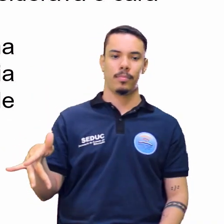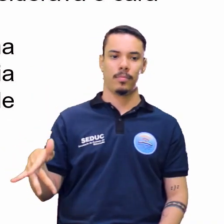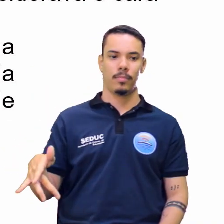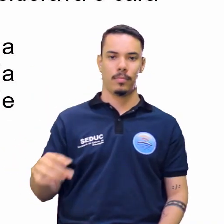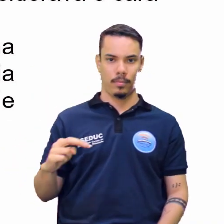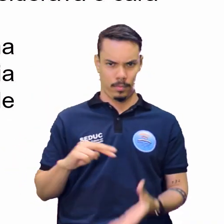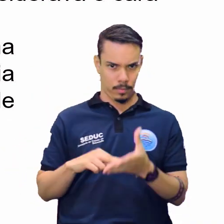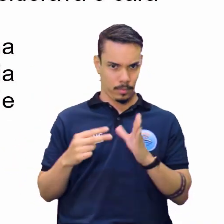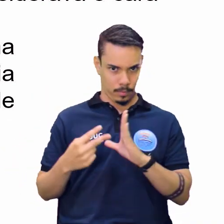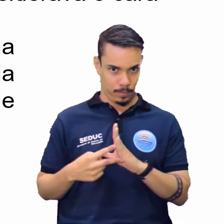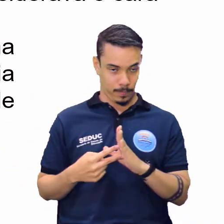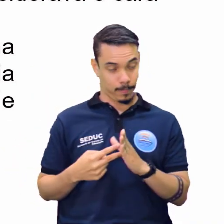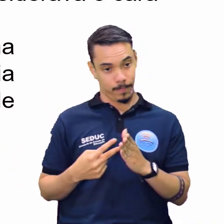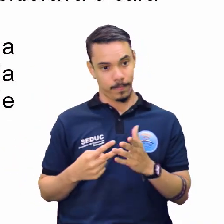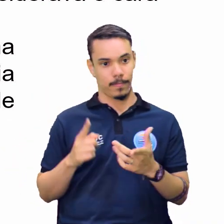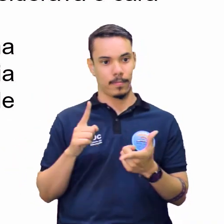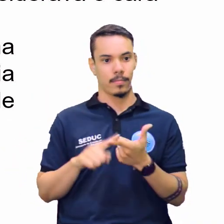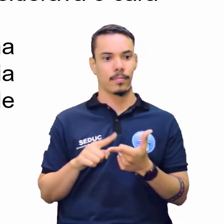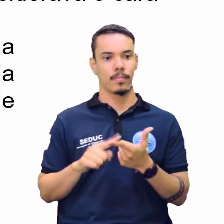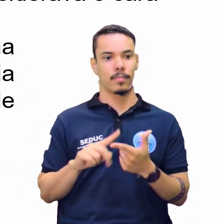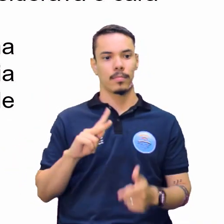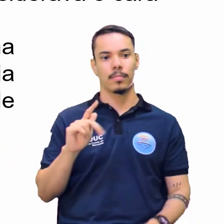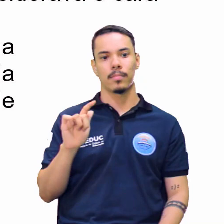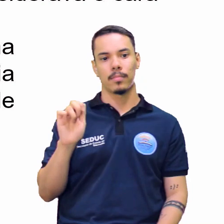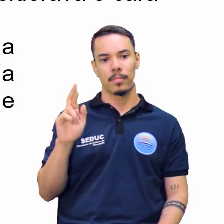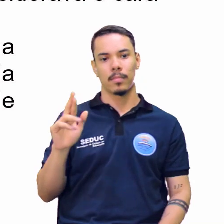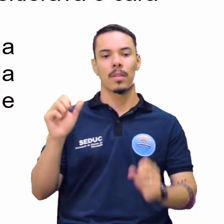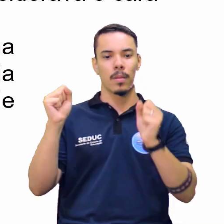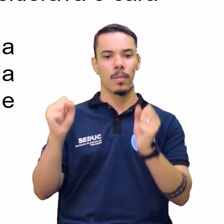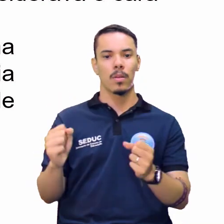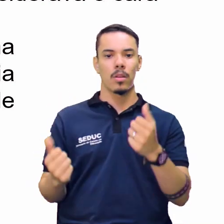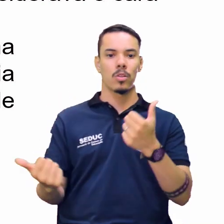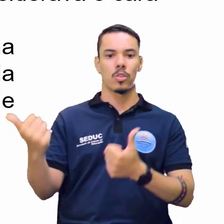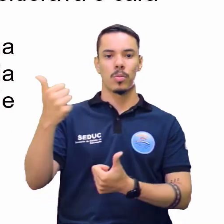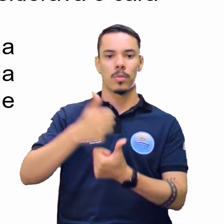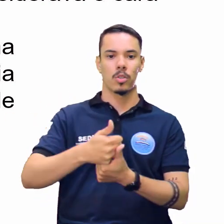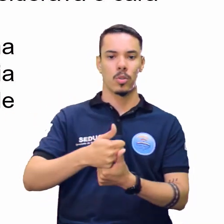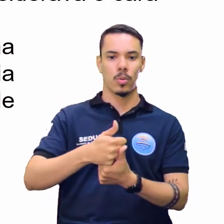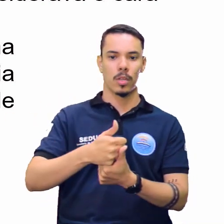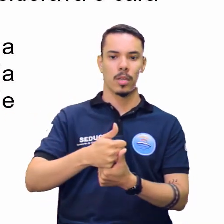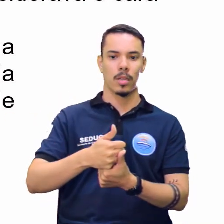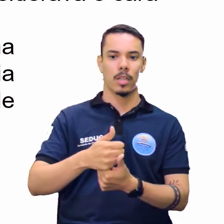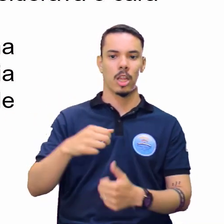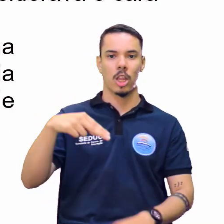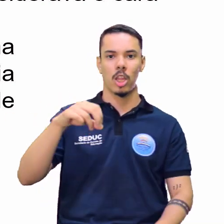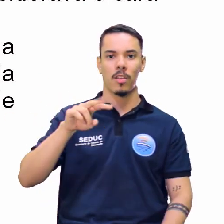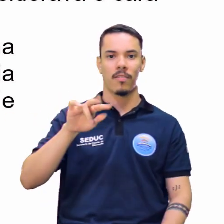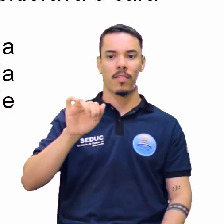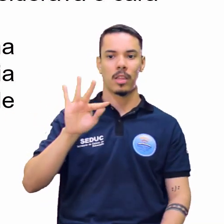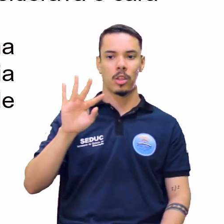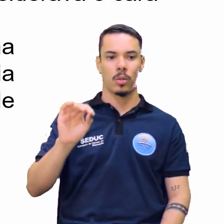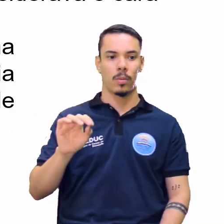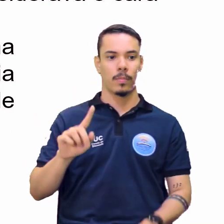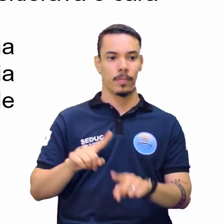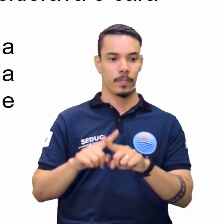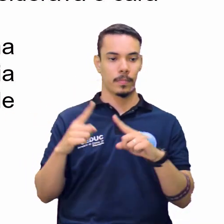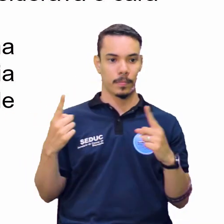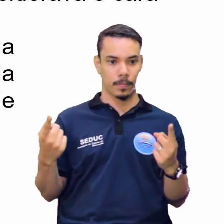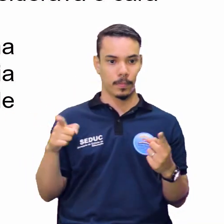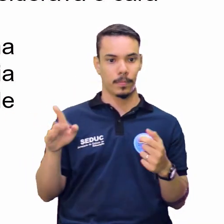depreciativa BH poderia substituir carinha novo por novato mas